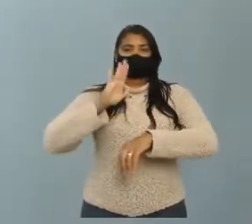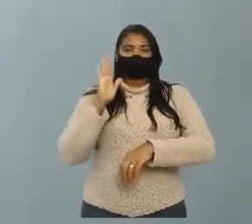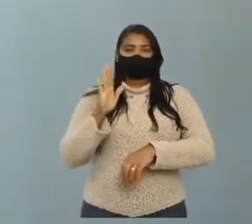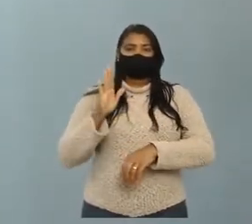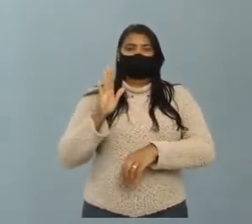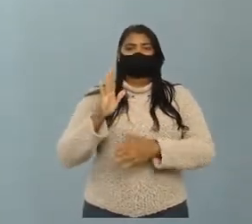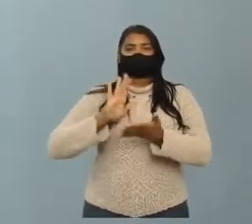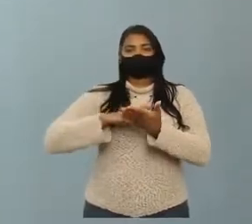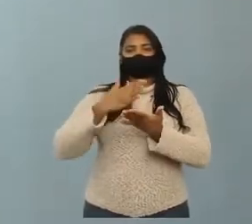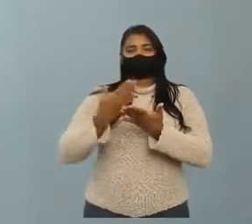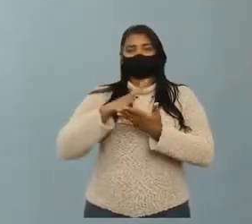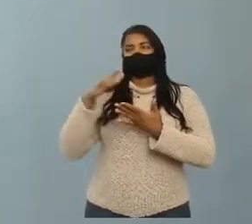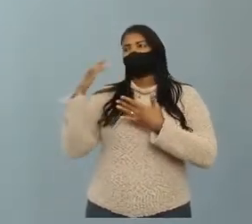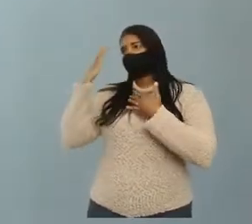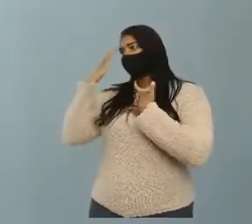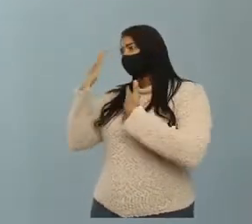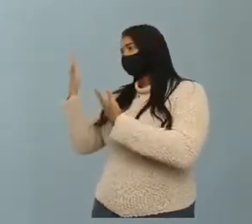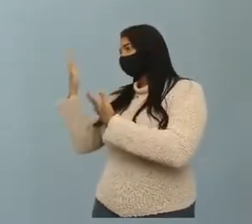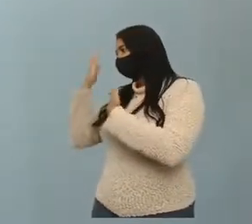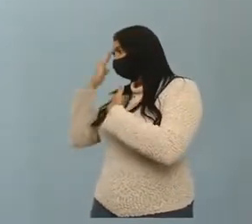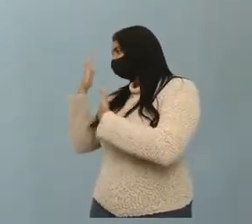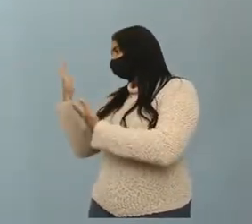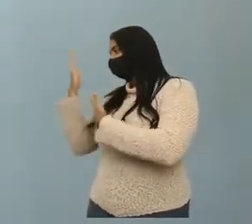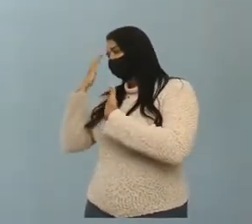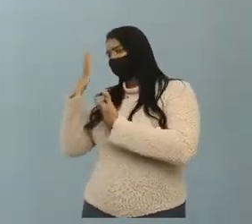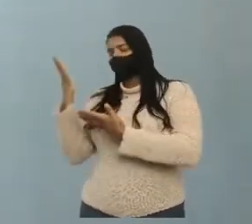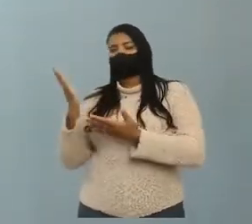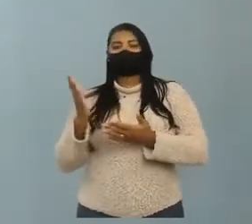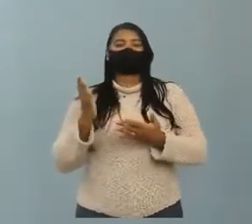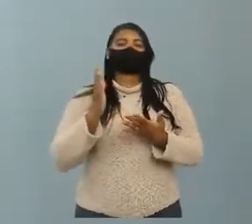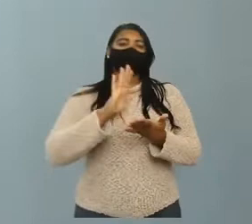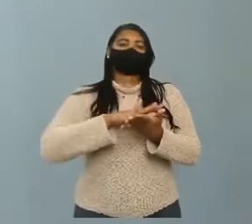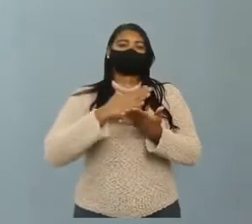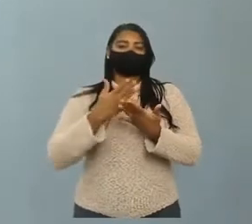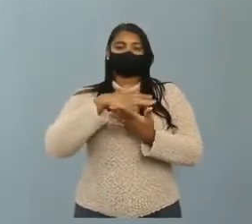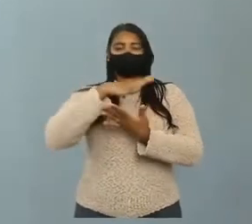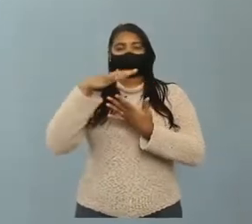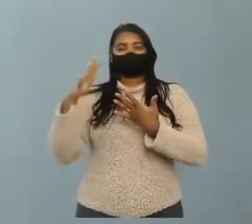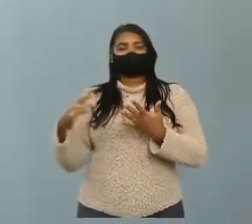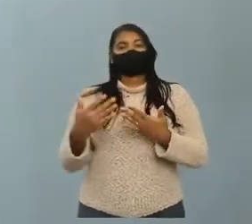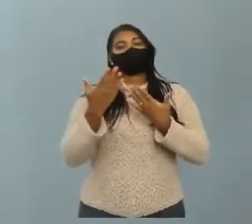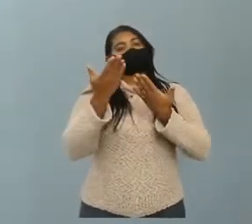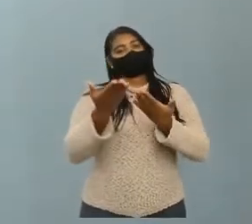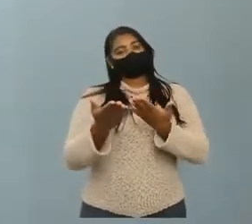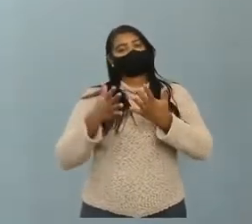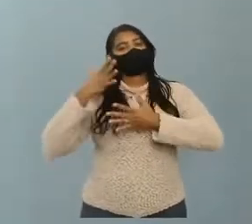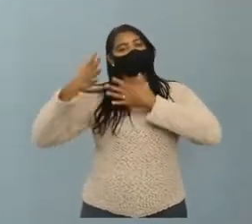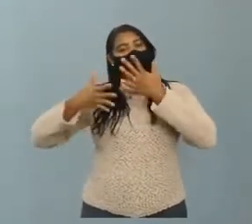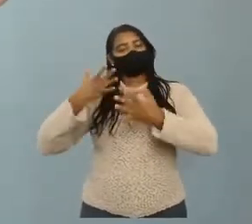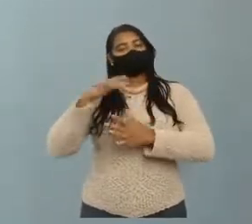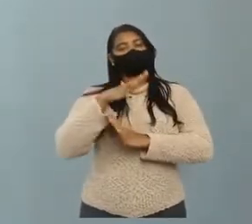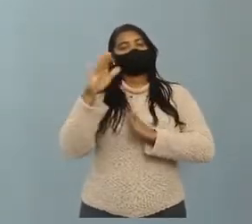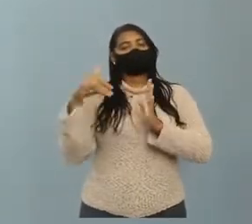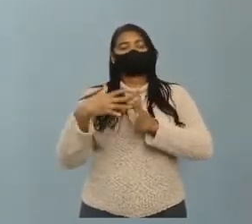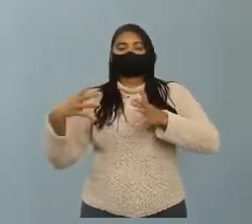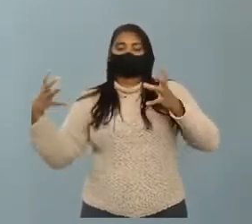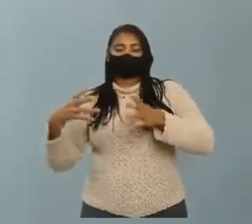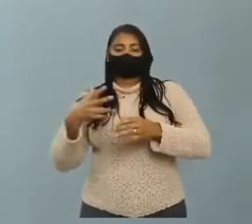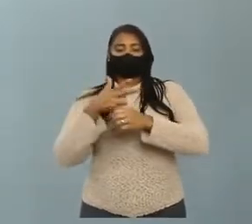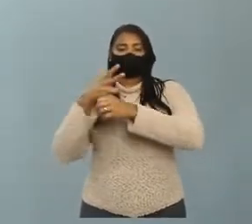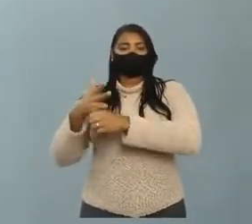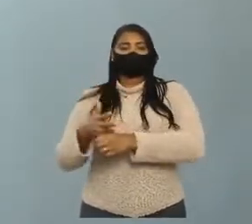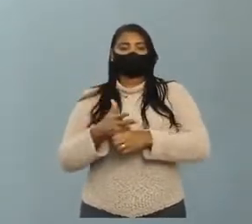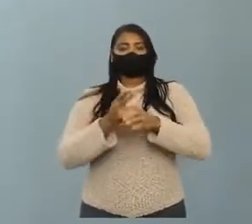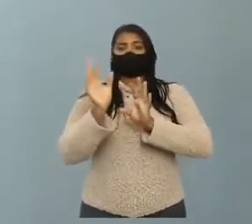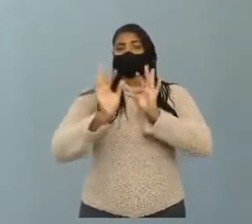o apoio da amiga Joyce, que vai fazer a interpretação em Libras para vocês, como também todo o